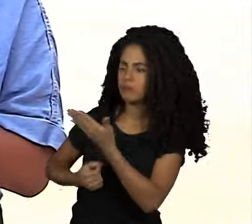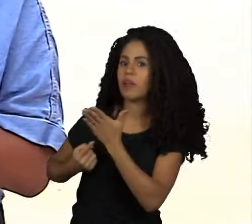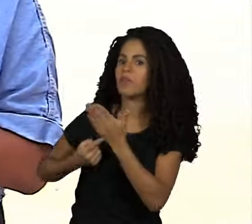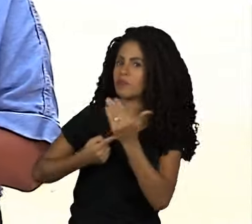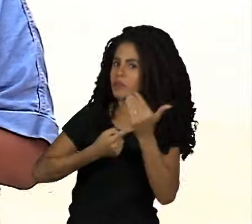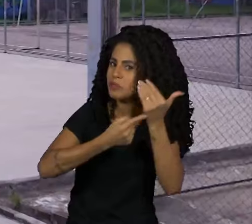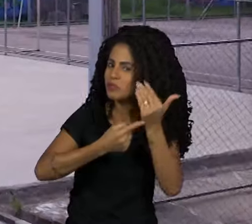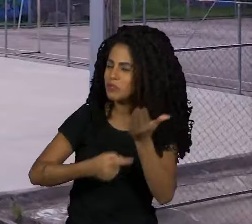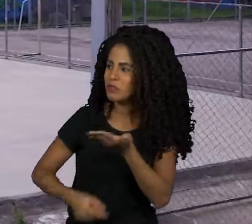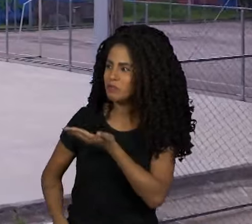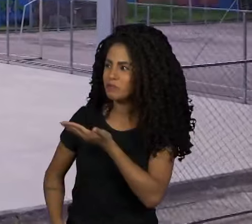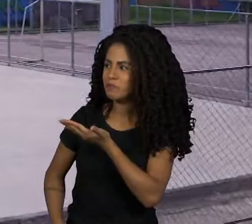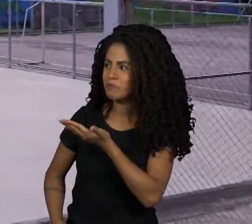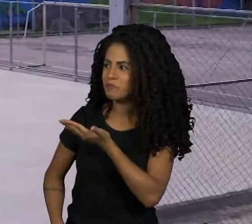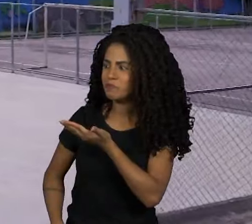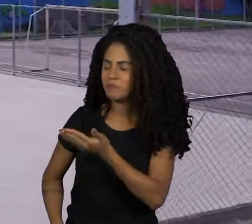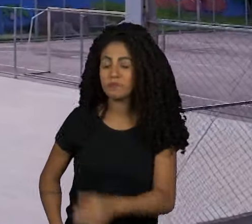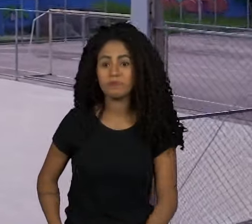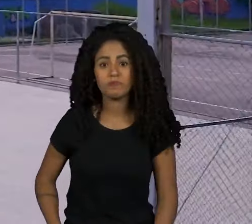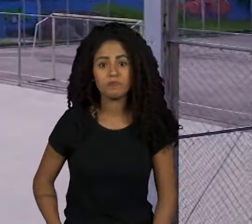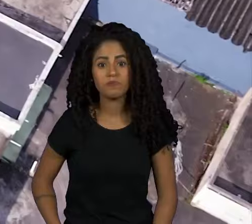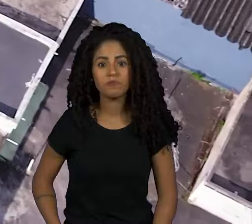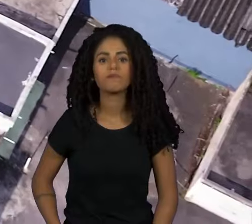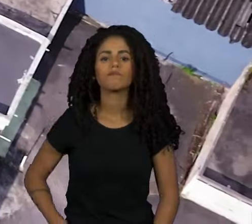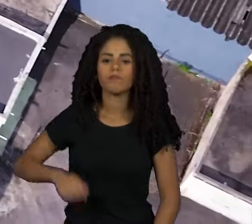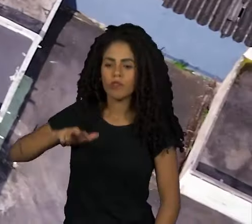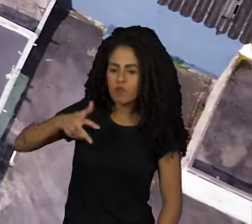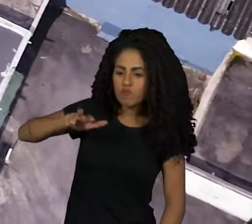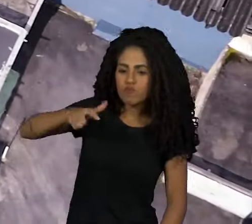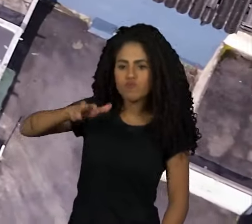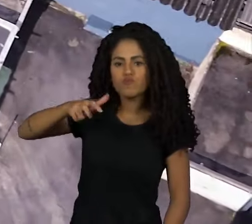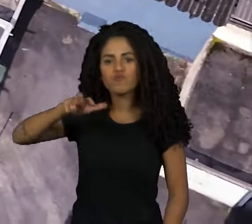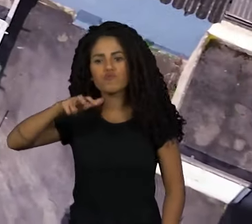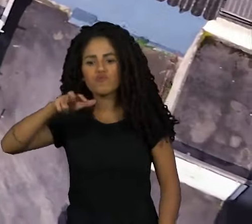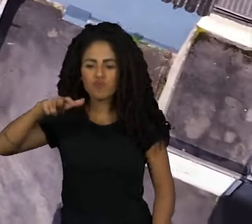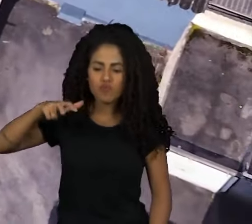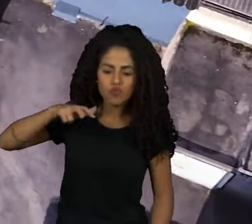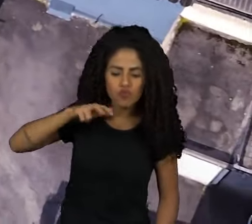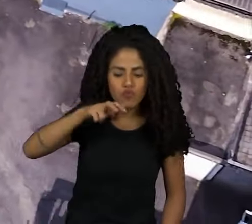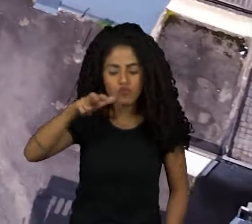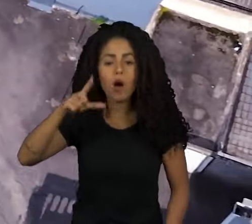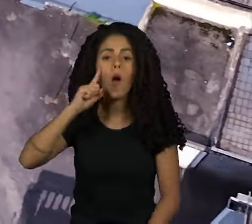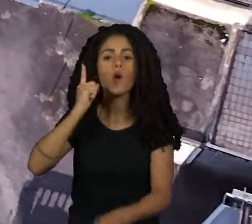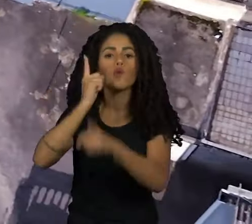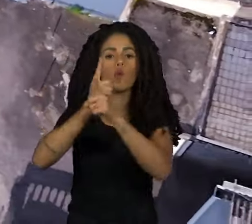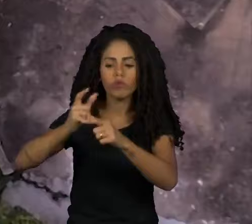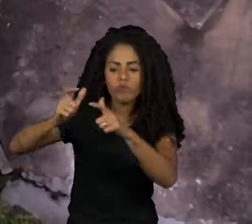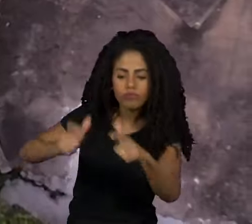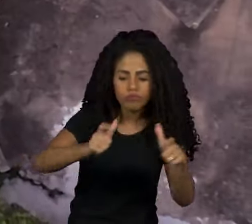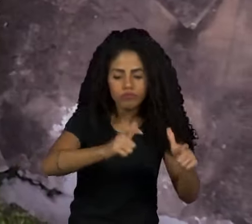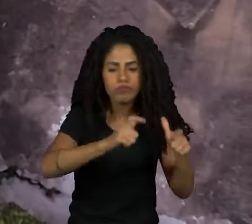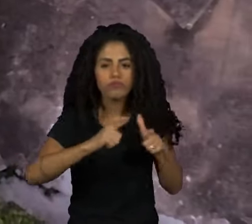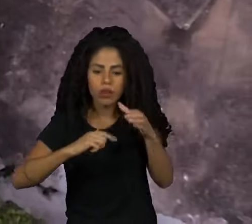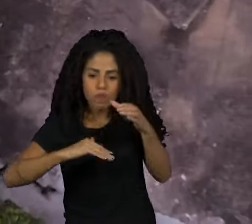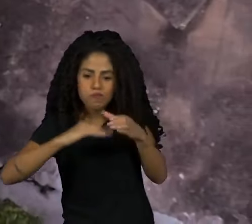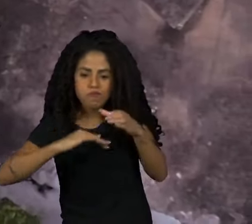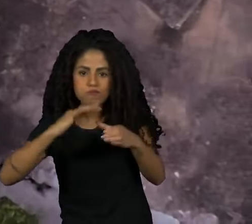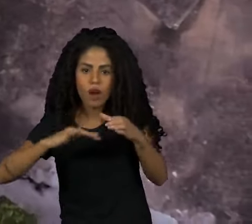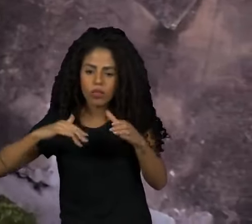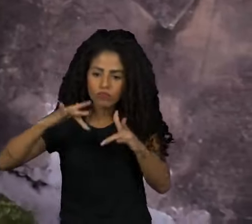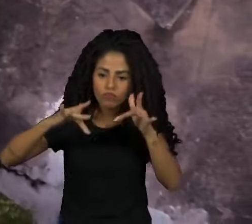tecnológicas. As imagens do drone ajudam a encontrar possíveis focos do mosquito no